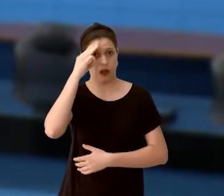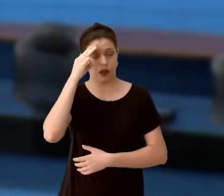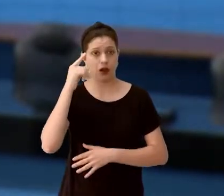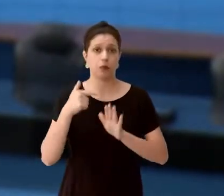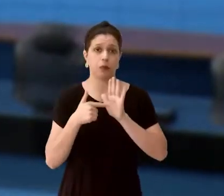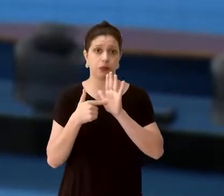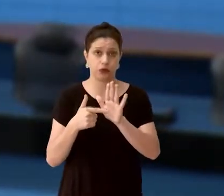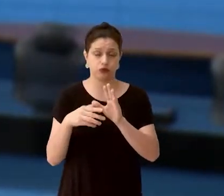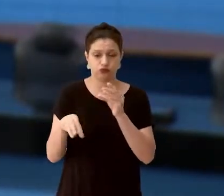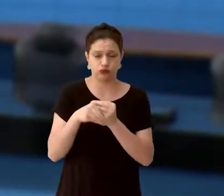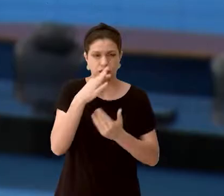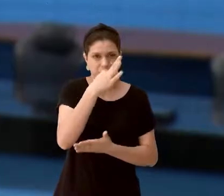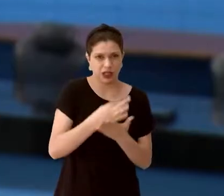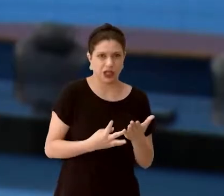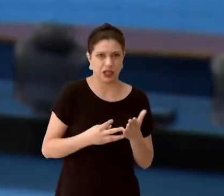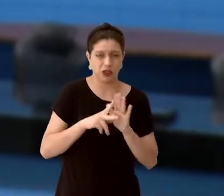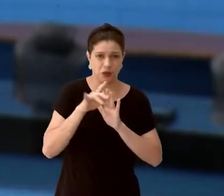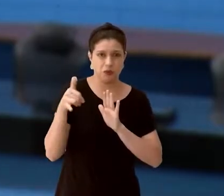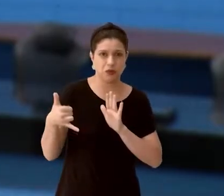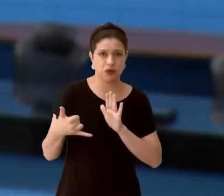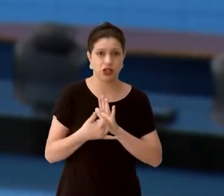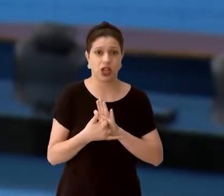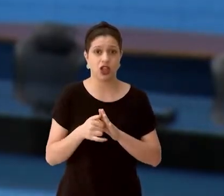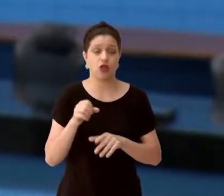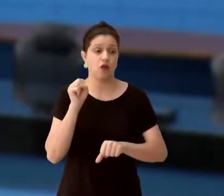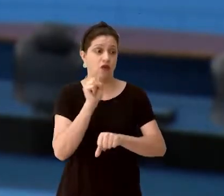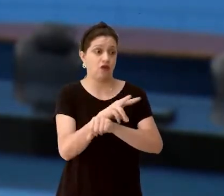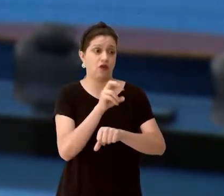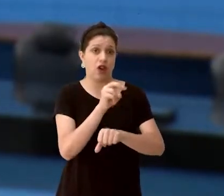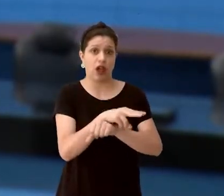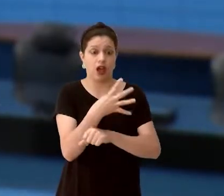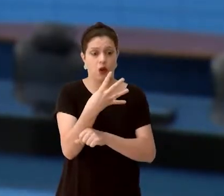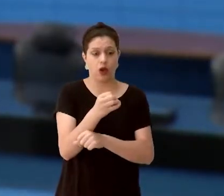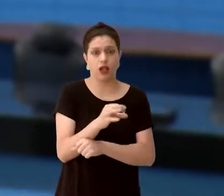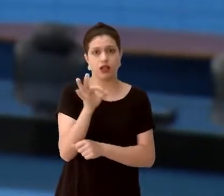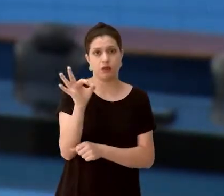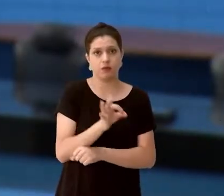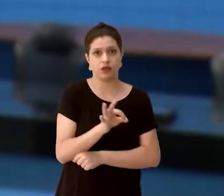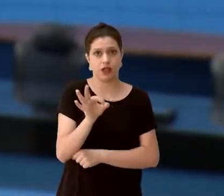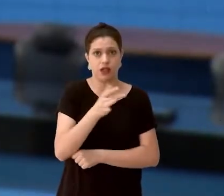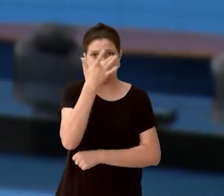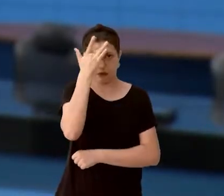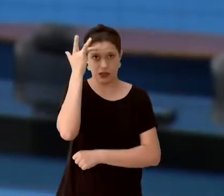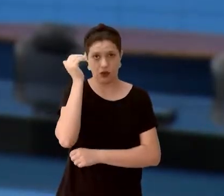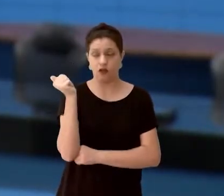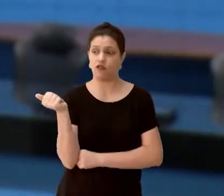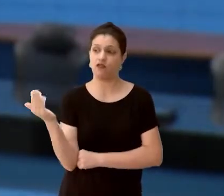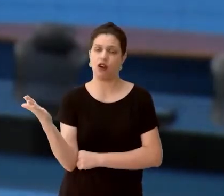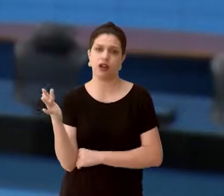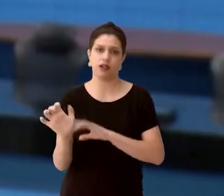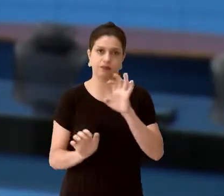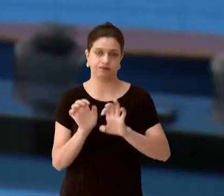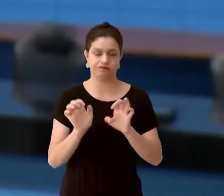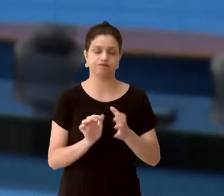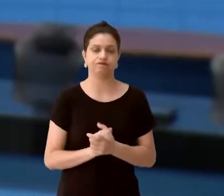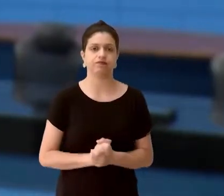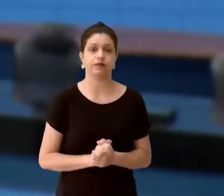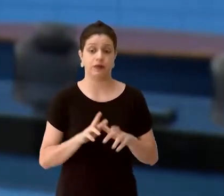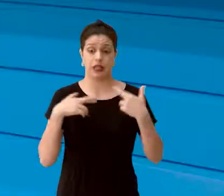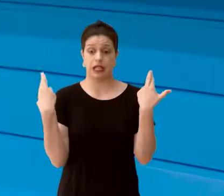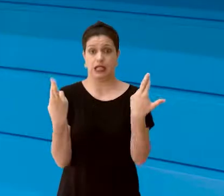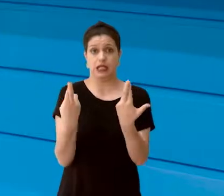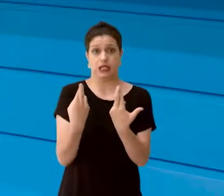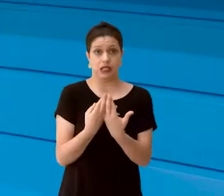Democratas, apresentou emenda ao projeto, limitando as vagas comissionadas em 40% para pessoas fora da